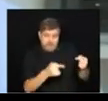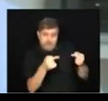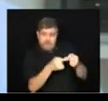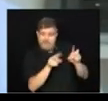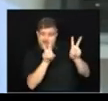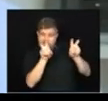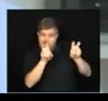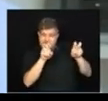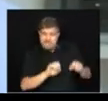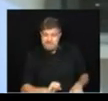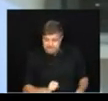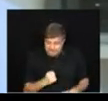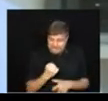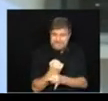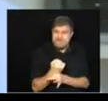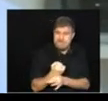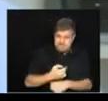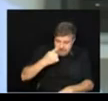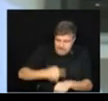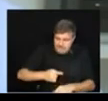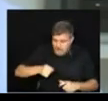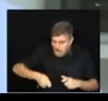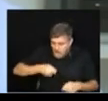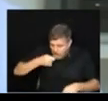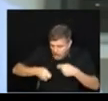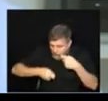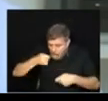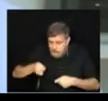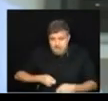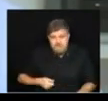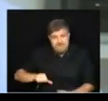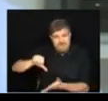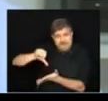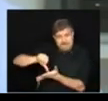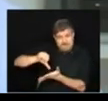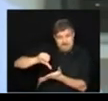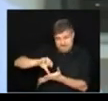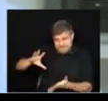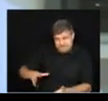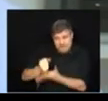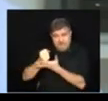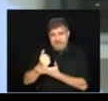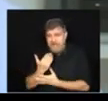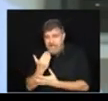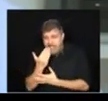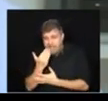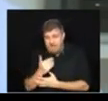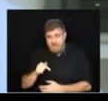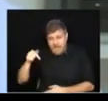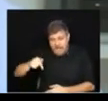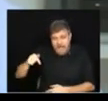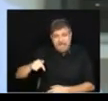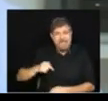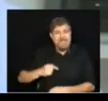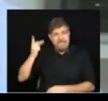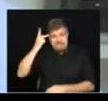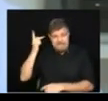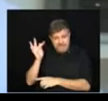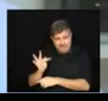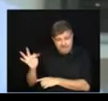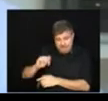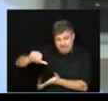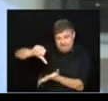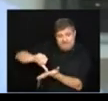à insegurança alimentar, feito pelo Centro de Recuperação Nutricional da Unifesp aqui em São Paulo, um centro